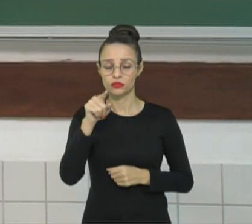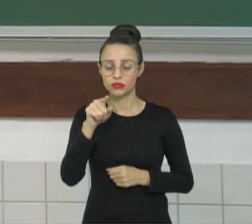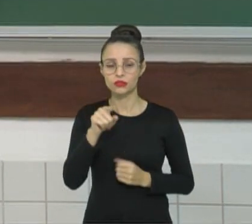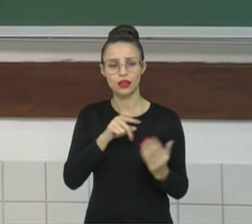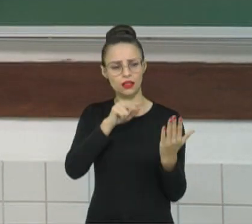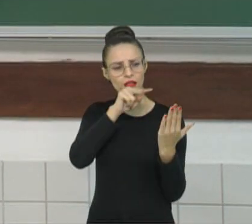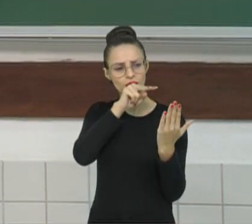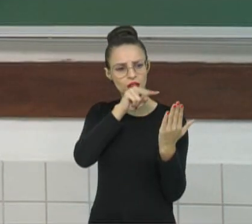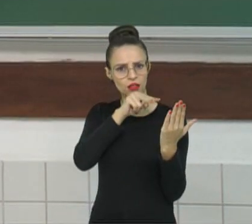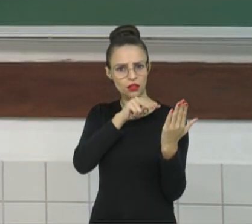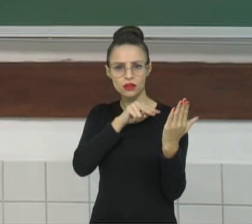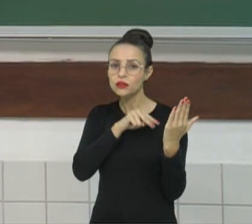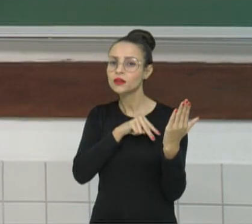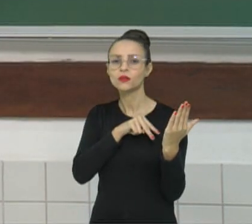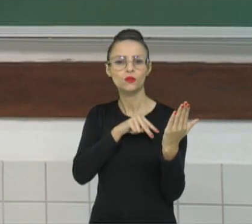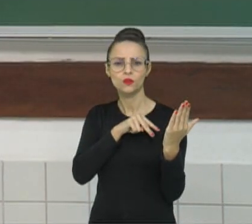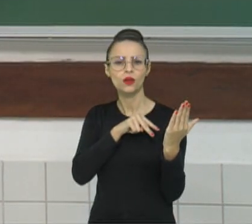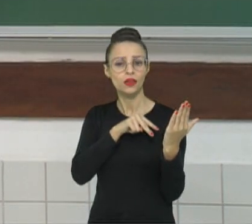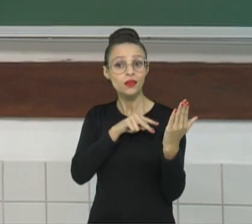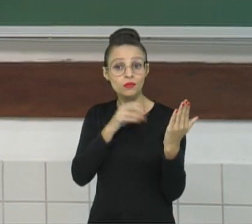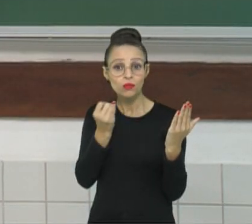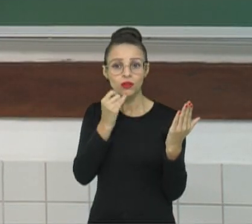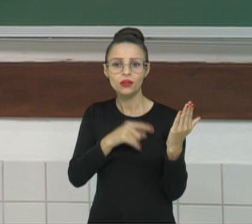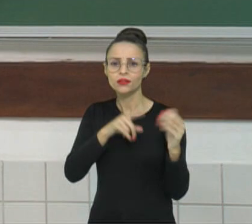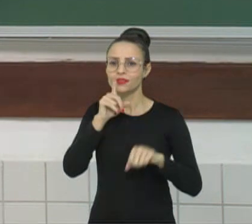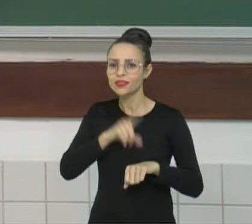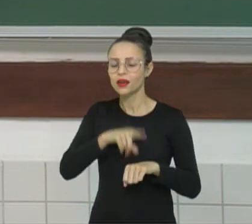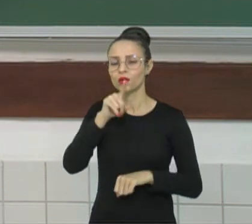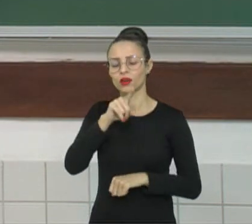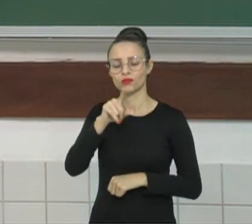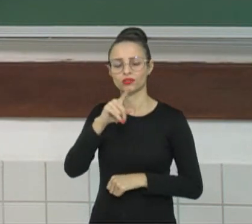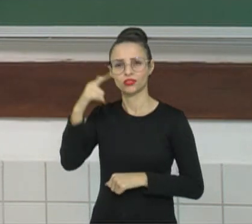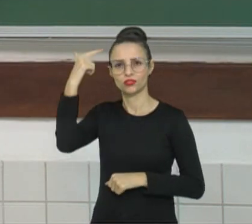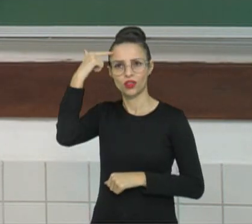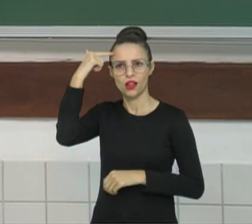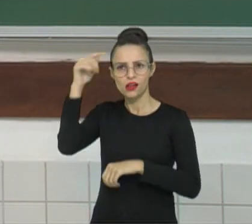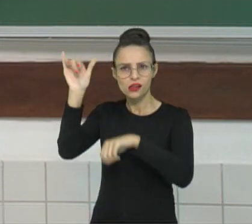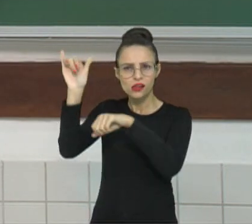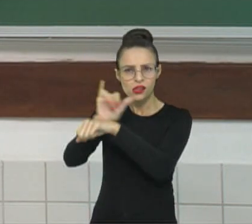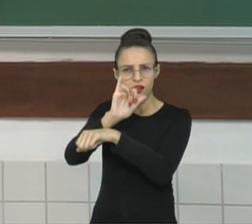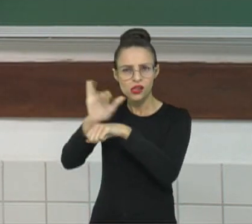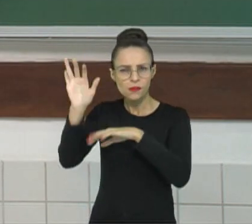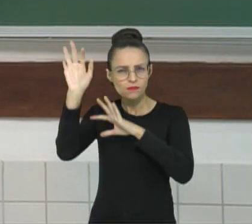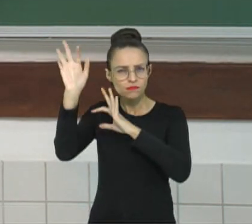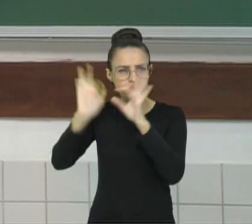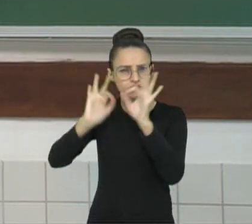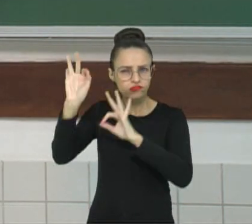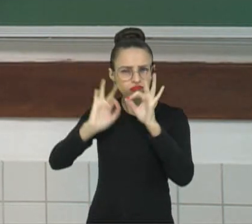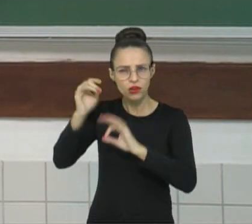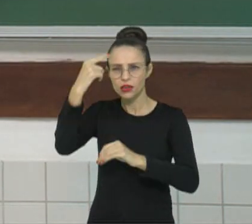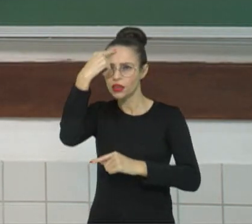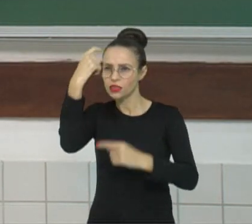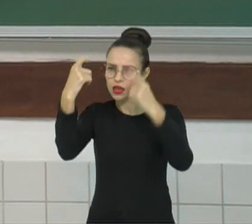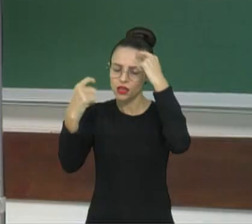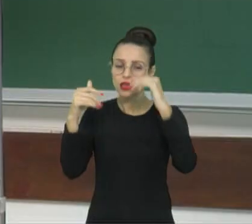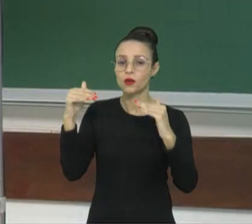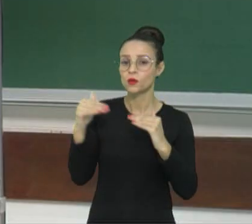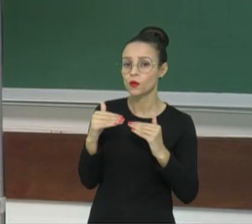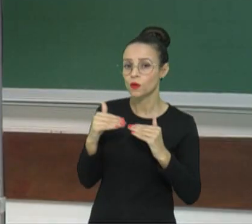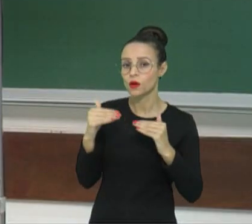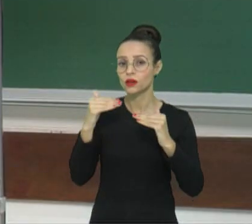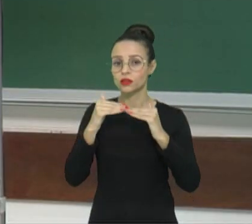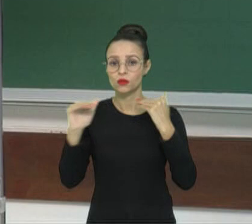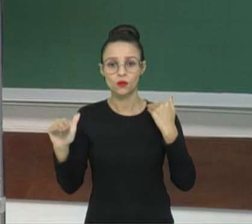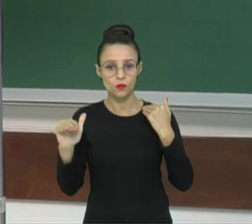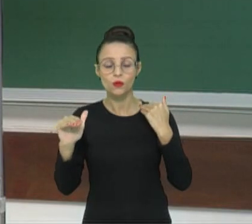fazendo a leitura da notícia, já é interessante você ir formulando na sua cabeça as ideias, se você é a favor ou